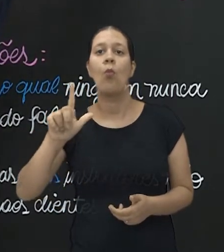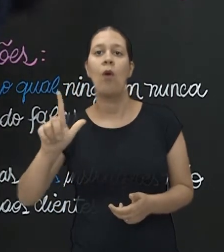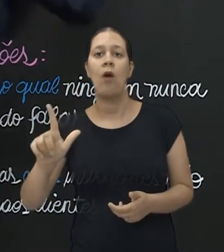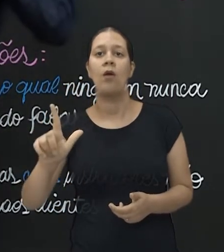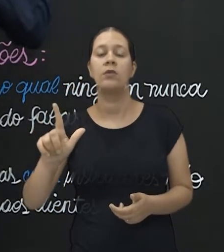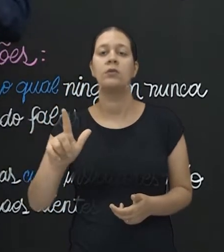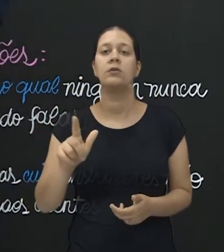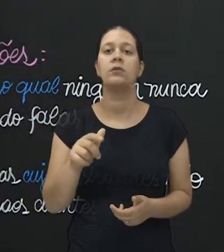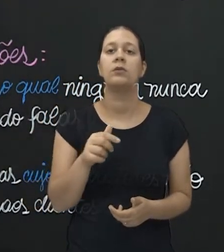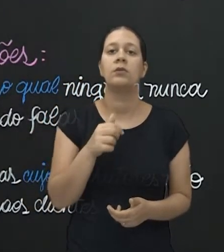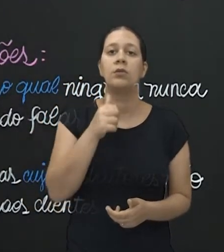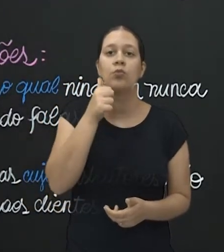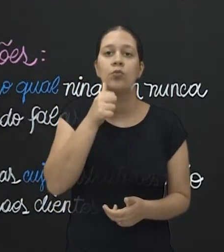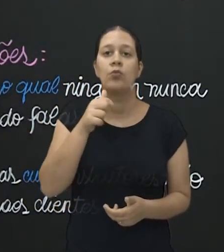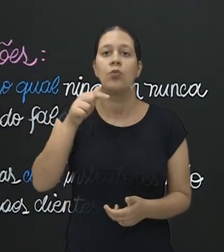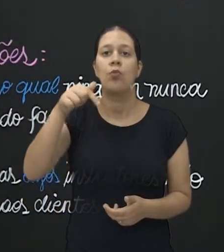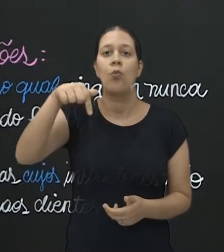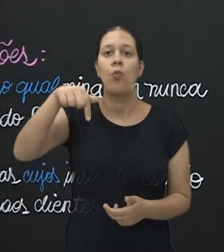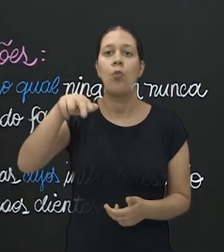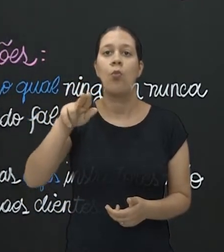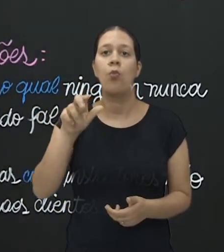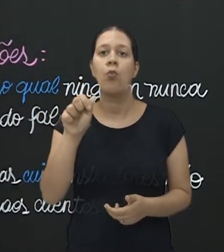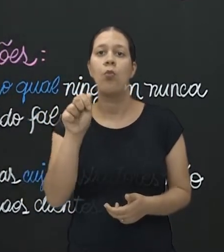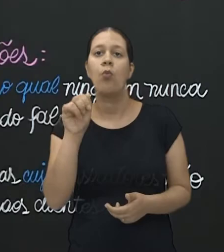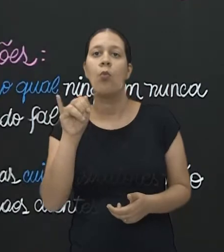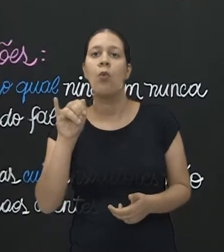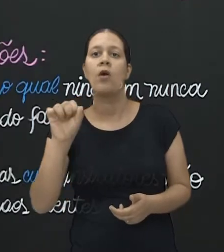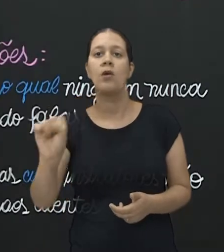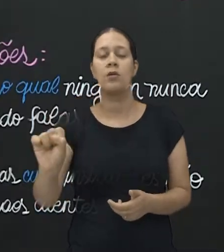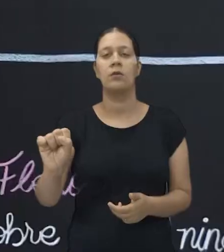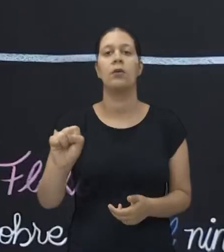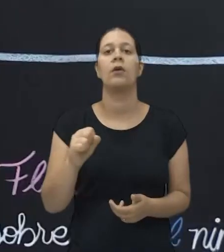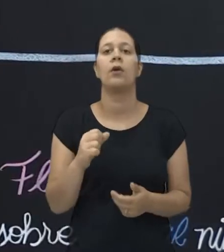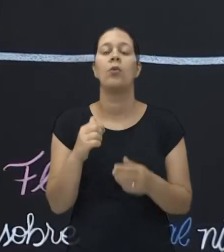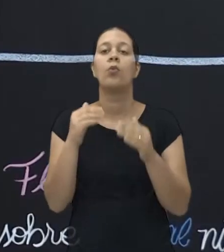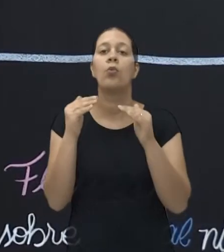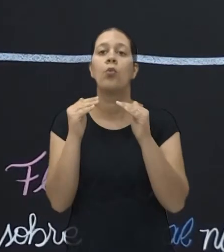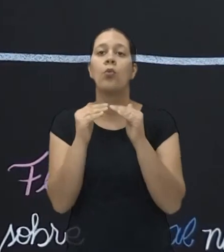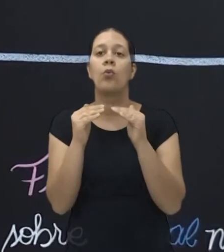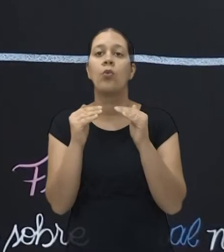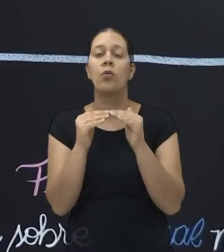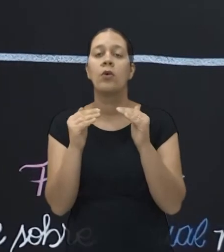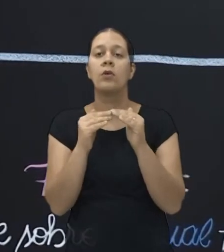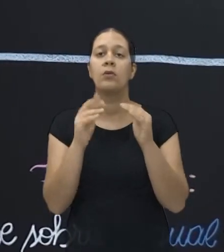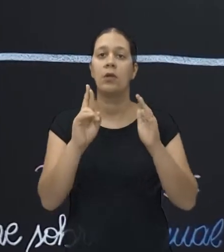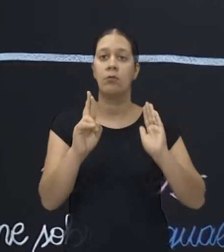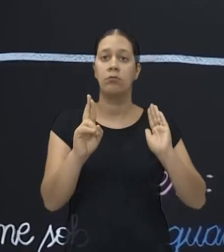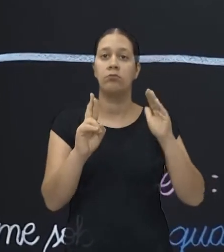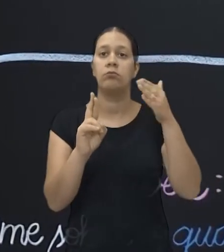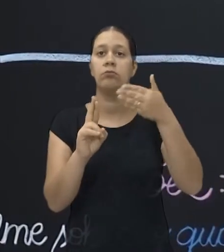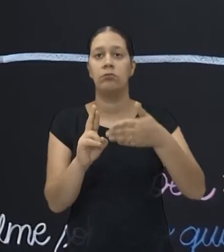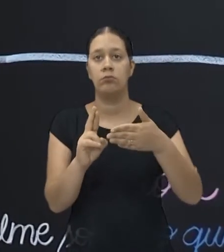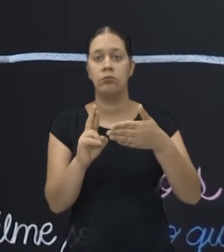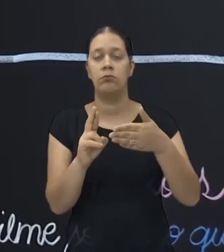as quais. Então, como eles são variáveis, eles concordam com o referente